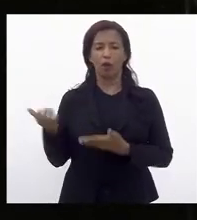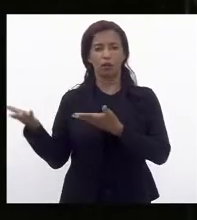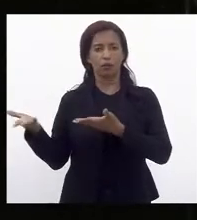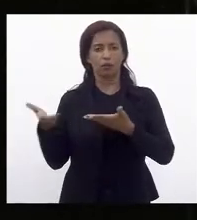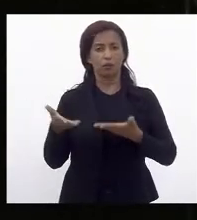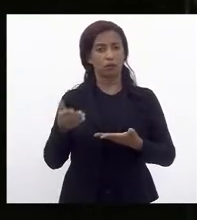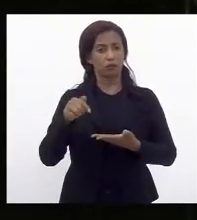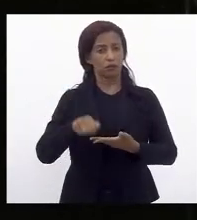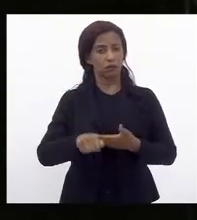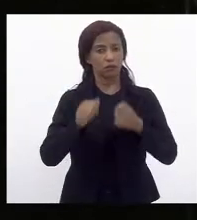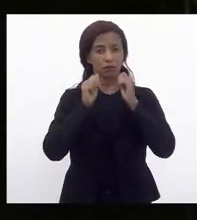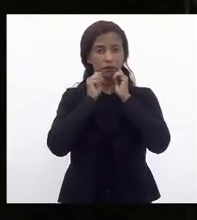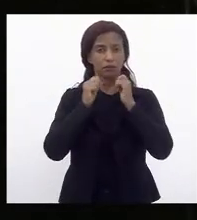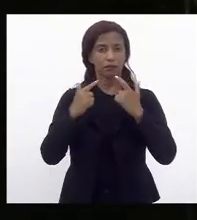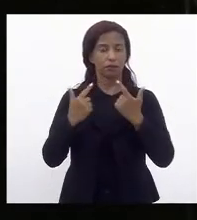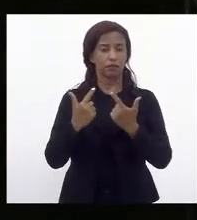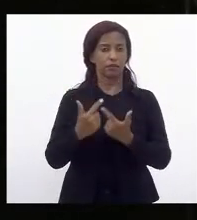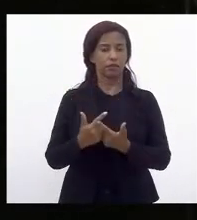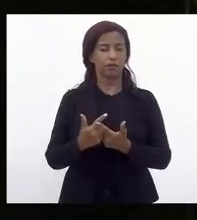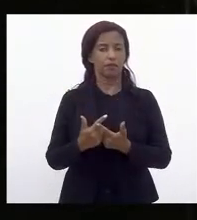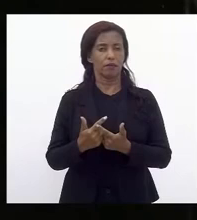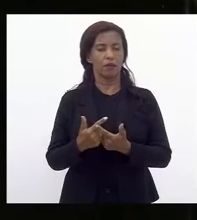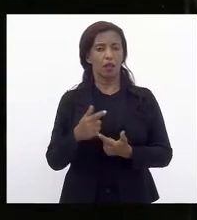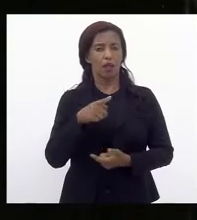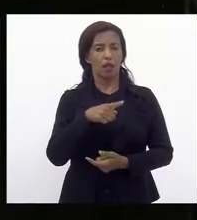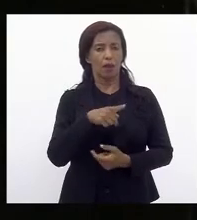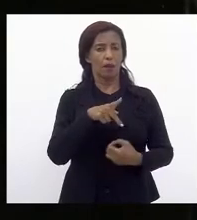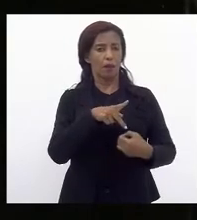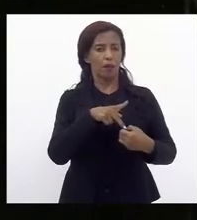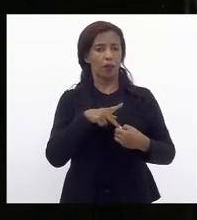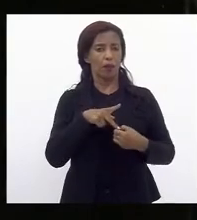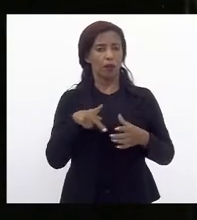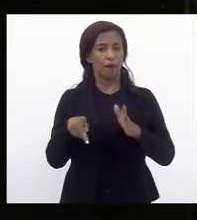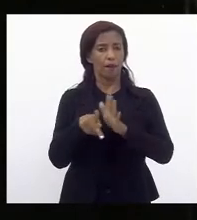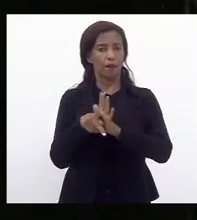trazermos para essa casa a Procuradoria das Mulheres.